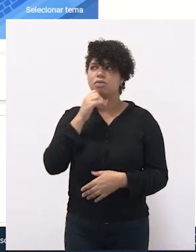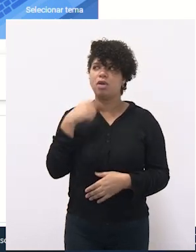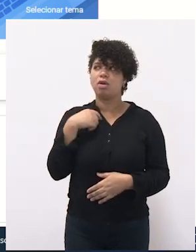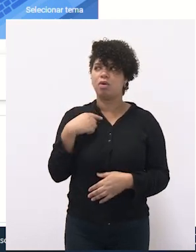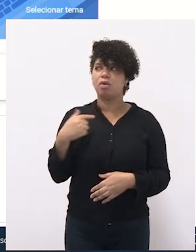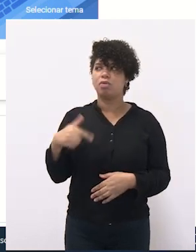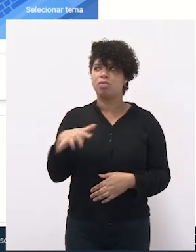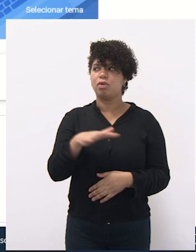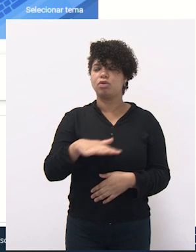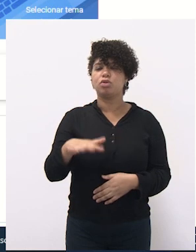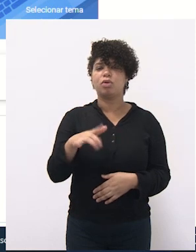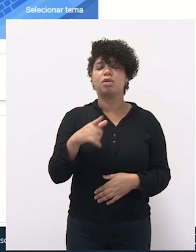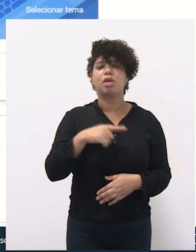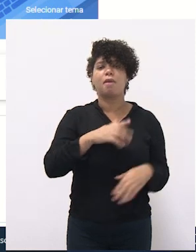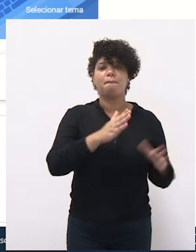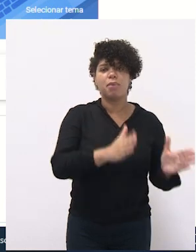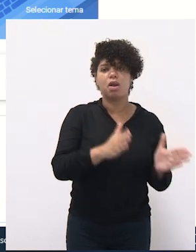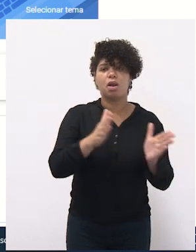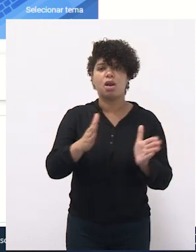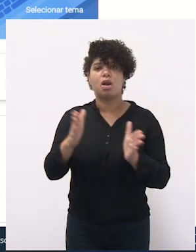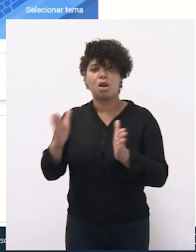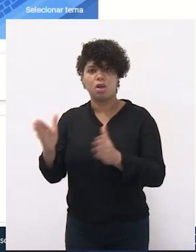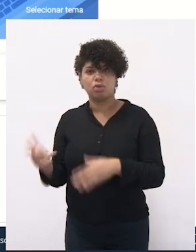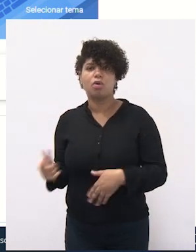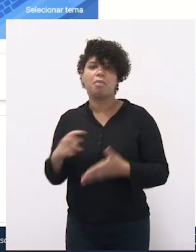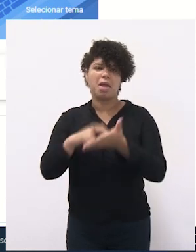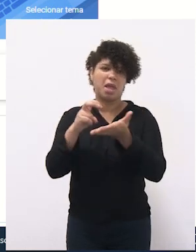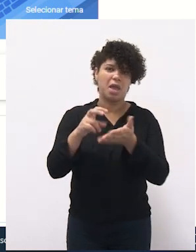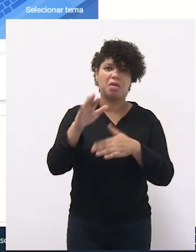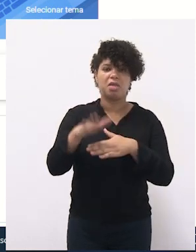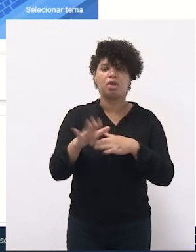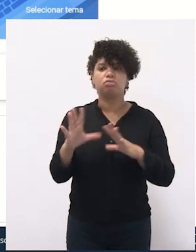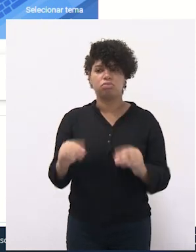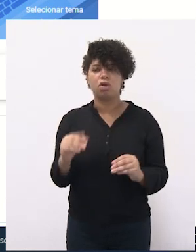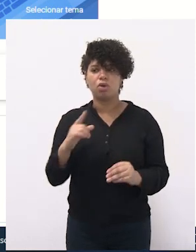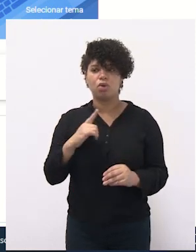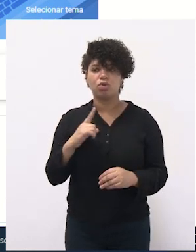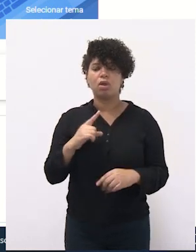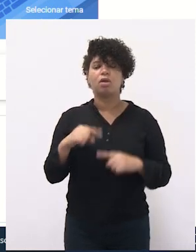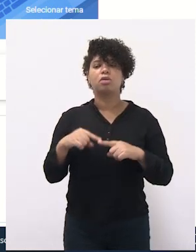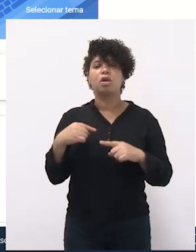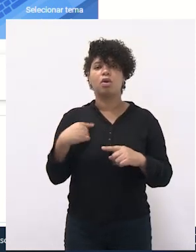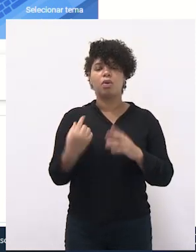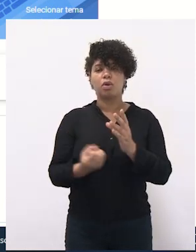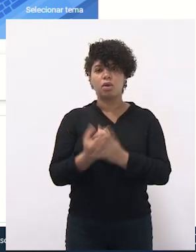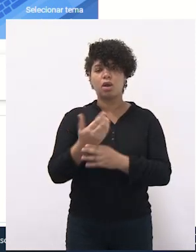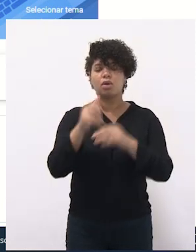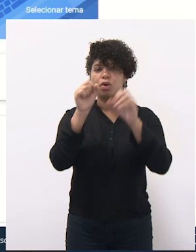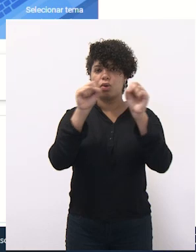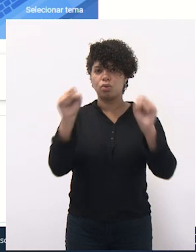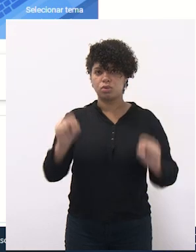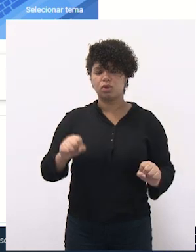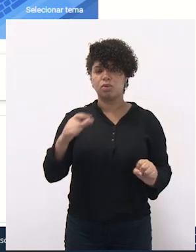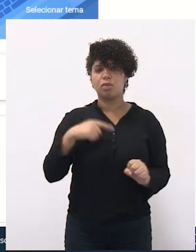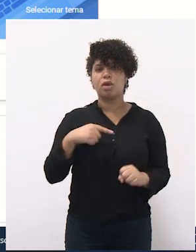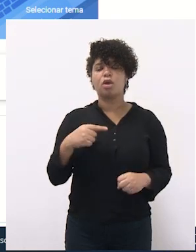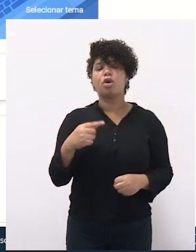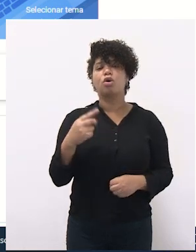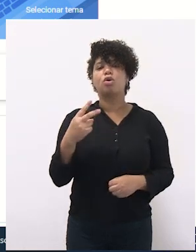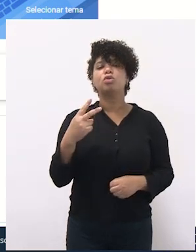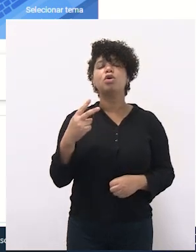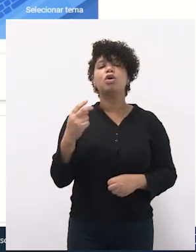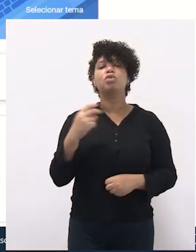trabalho com períodos específicos, né? Então, eu sempre ponho, por exemplo, eu criei um sistema que eu ponho sempre